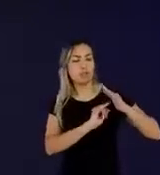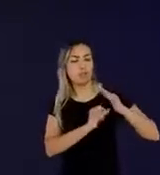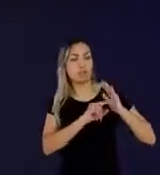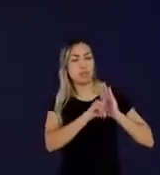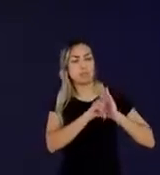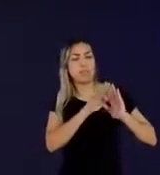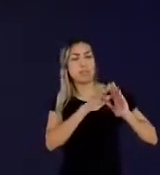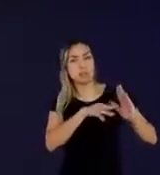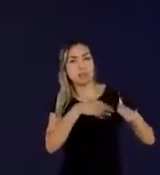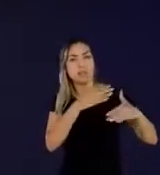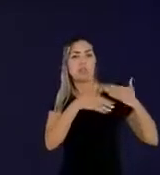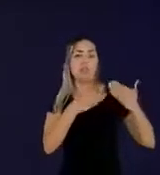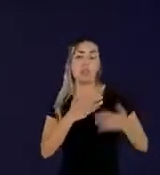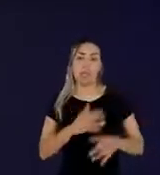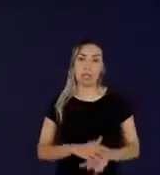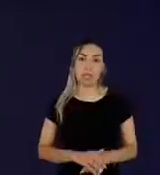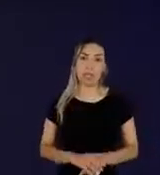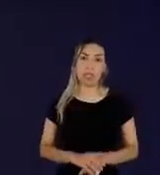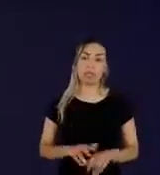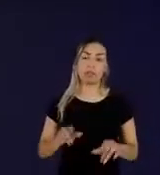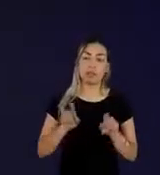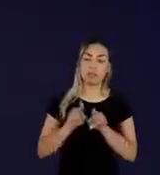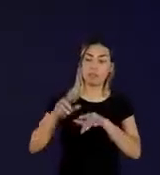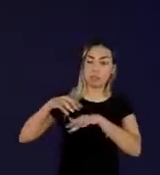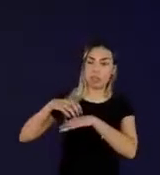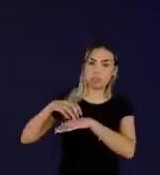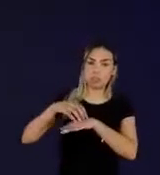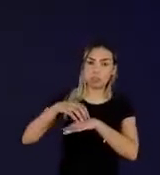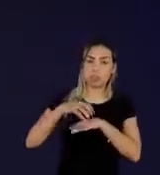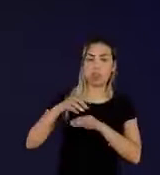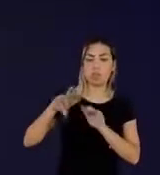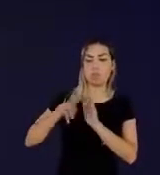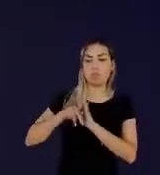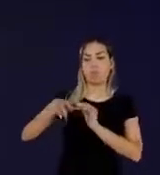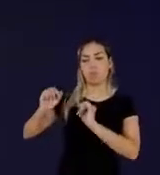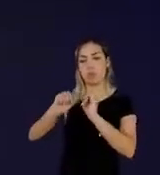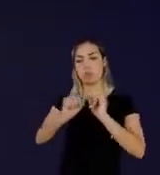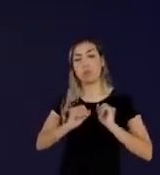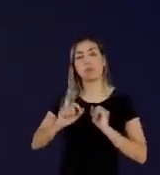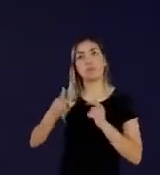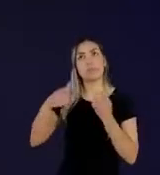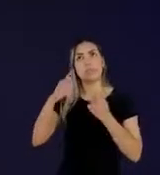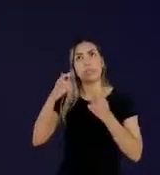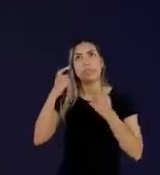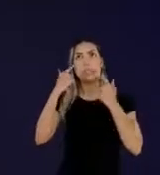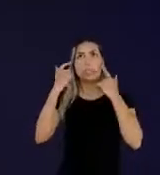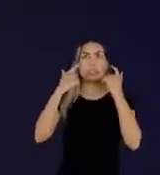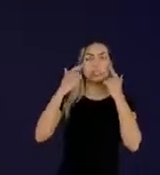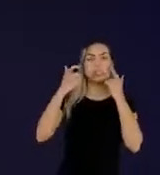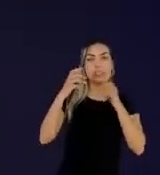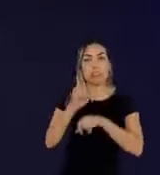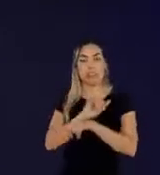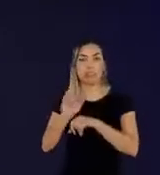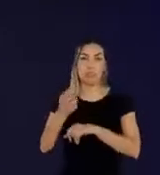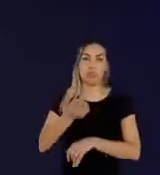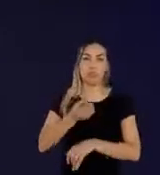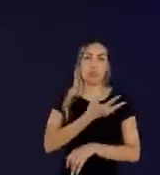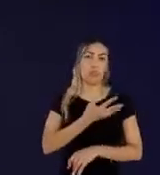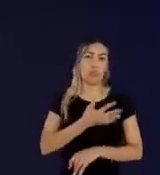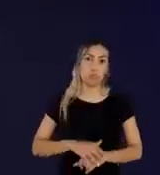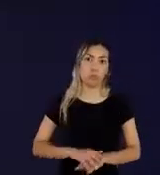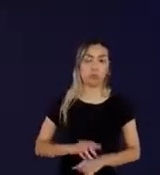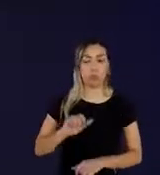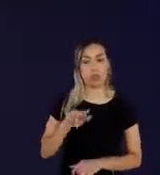desenvolvimento e os agentes setoriais tiveram que se reinventar. Né, a ANEEL ela teve que ser uma agência